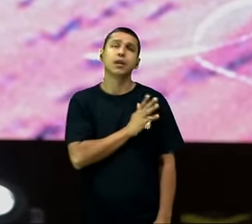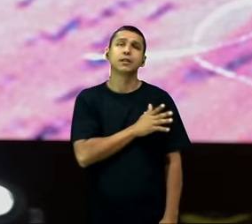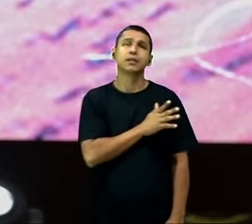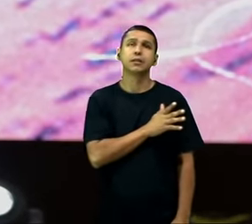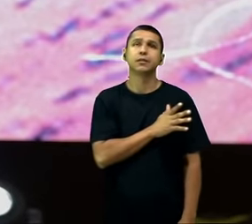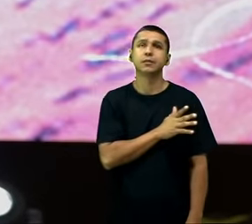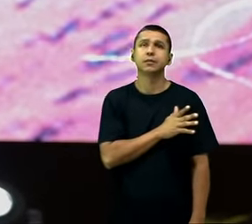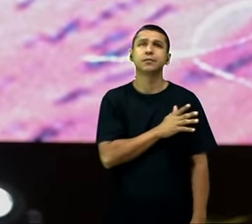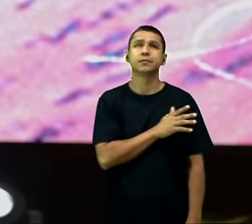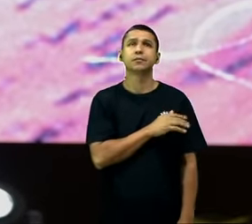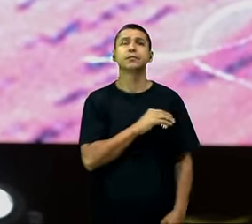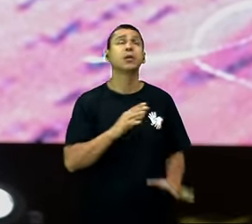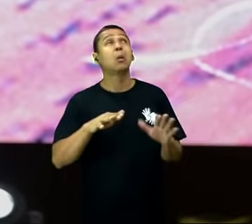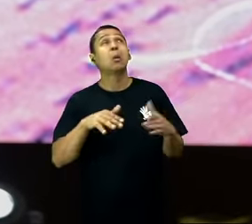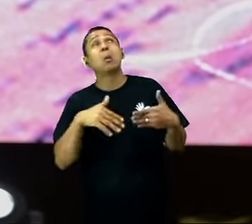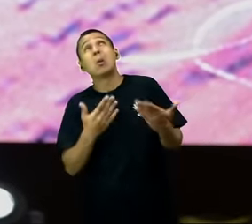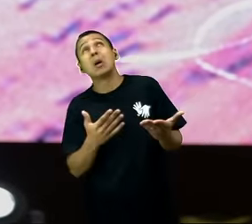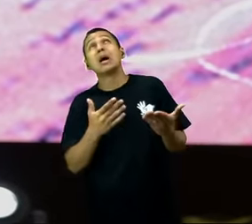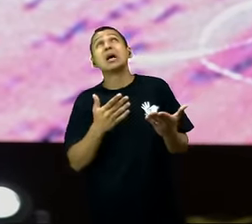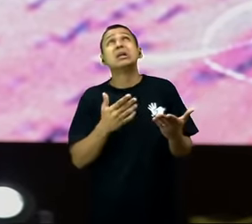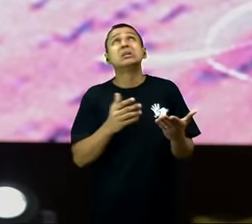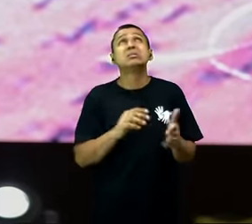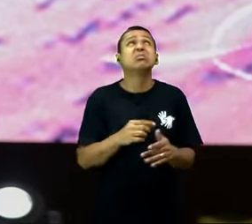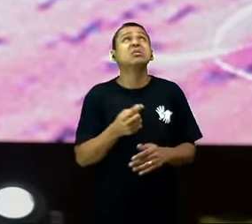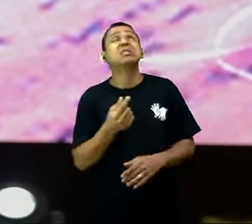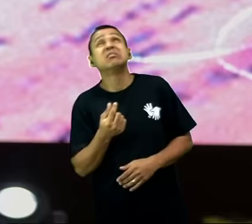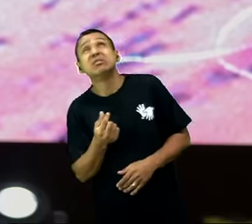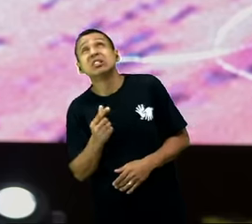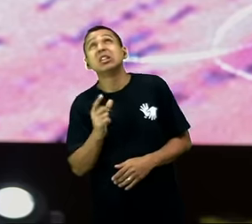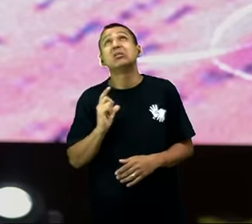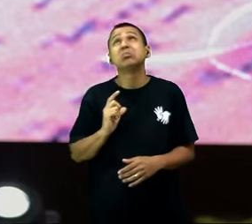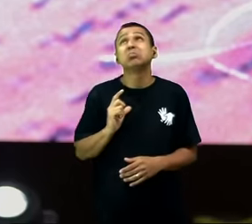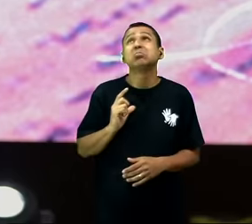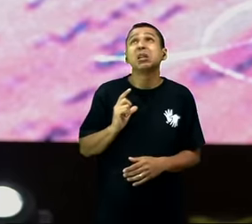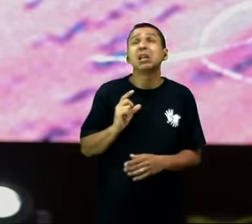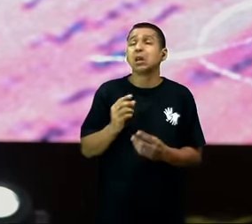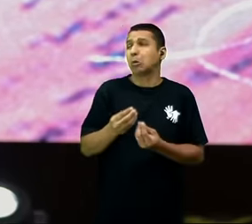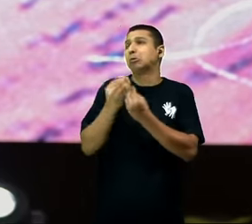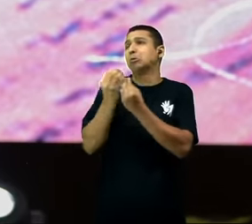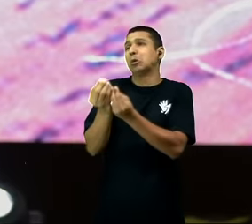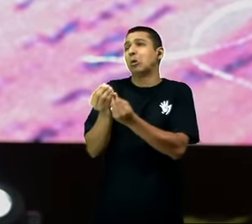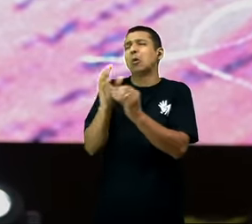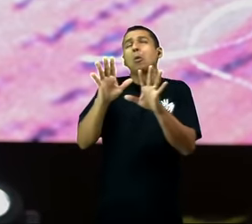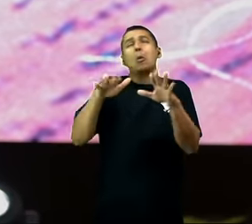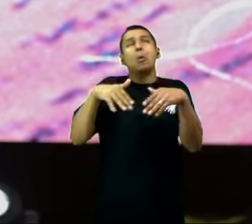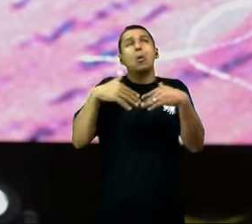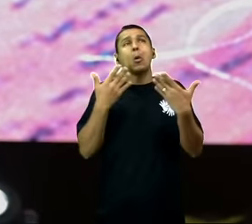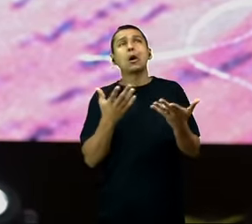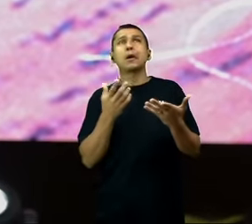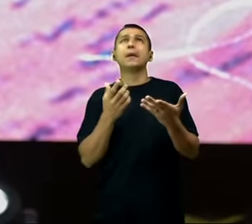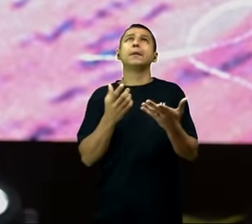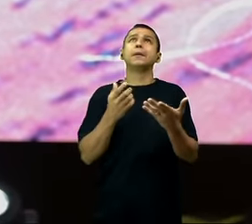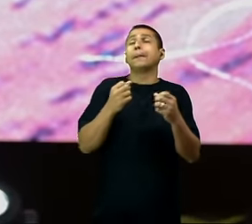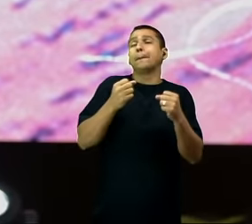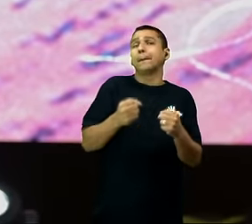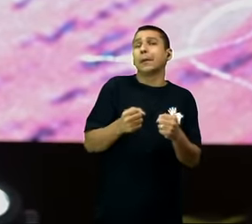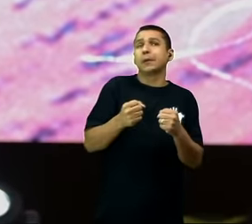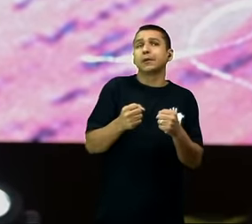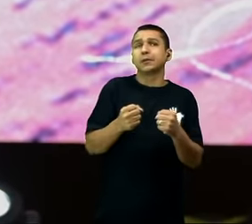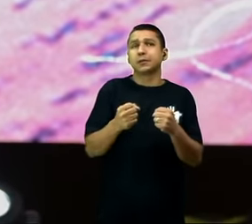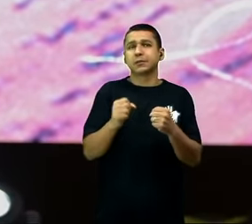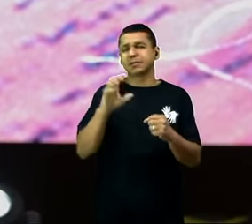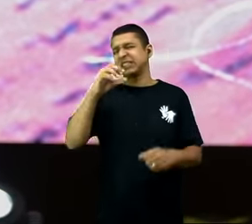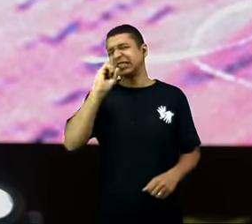Deus. Hoje, quando sobra dinheiro, eu dou para Deus. Hoje, quando dá, eu sirvo a Deus. Tudo nosso